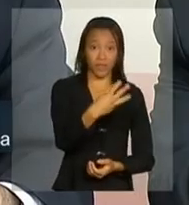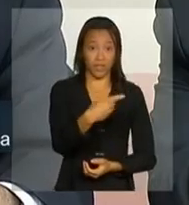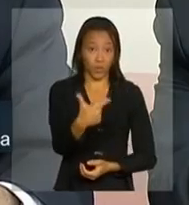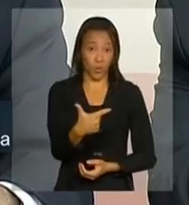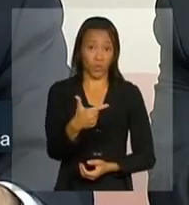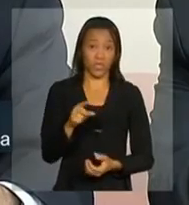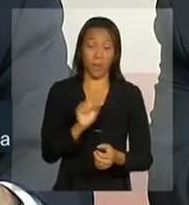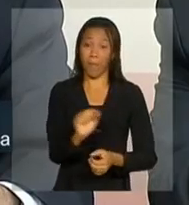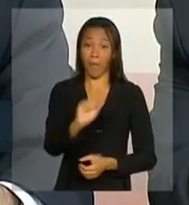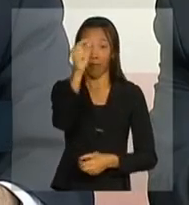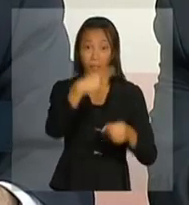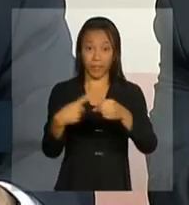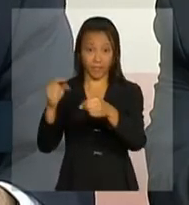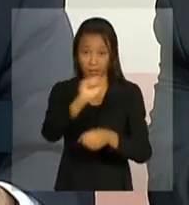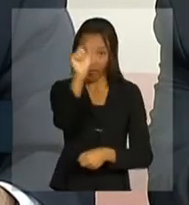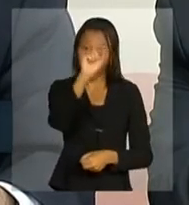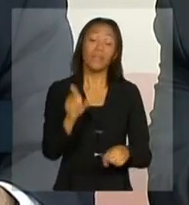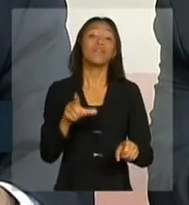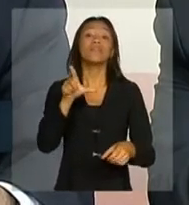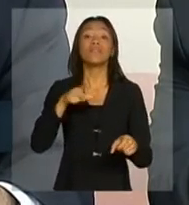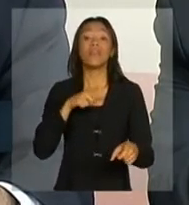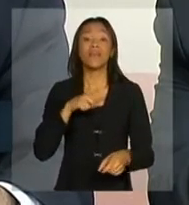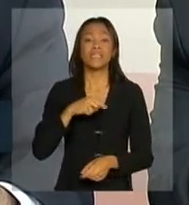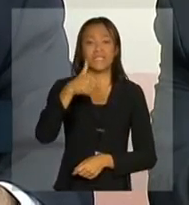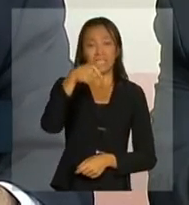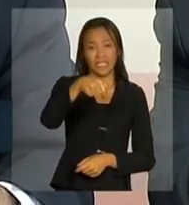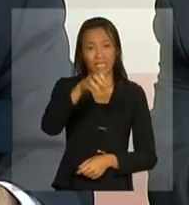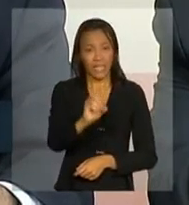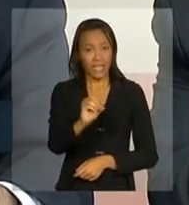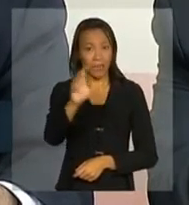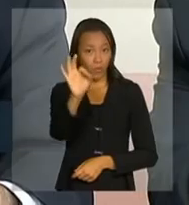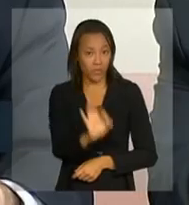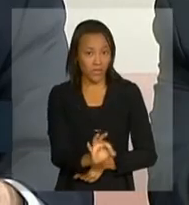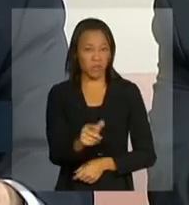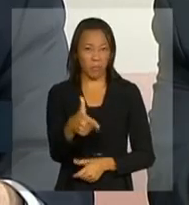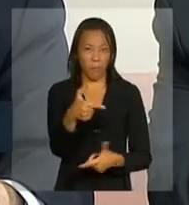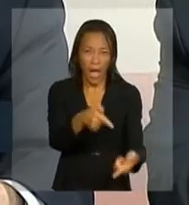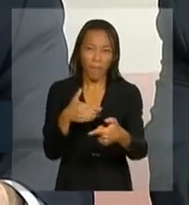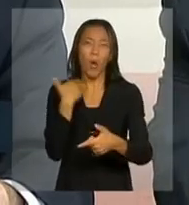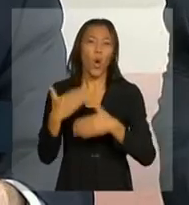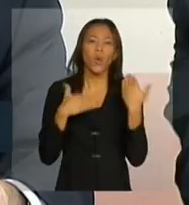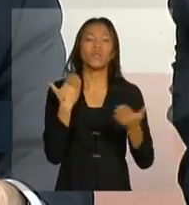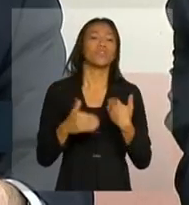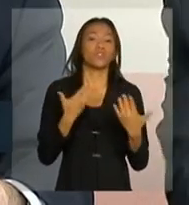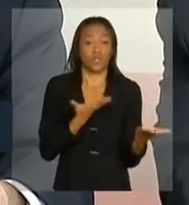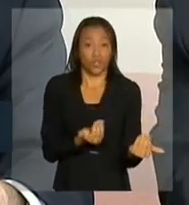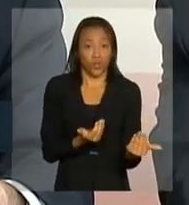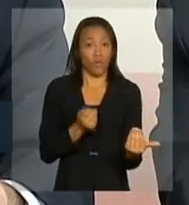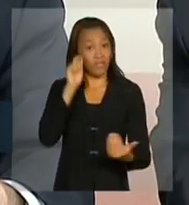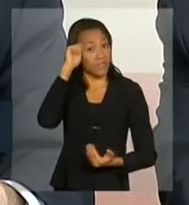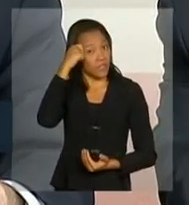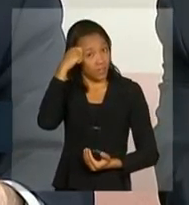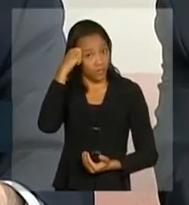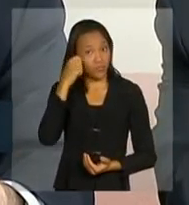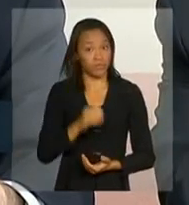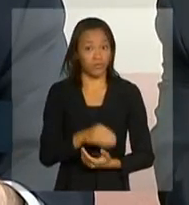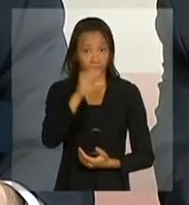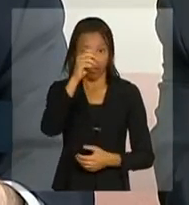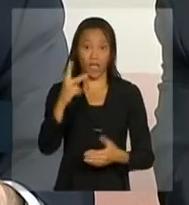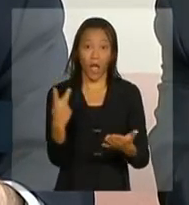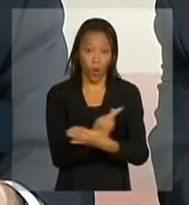do Brasil concentram cerca de 70% dos homicídios de jovens negros no país. Esse problema